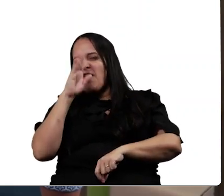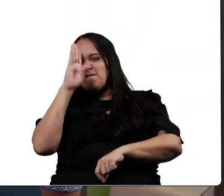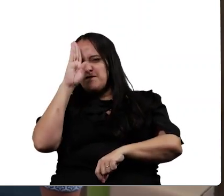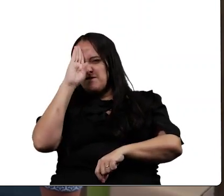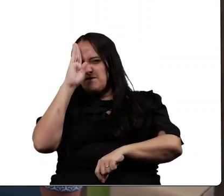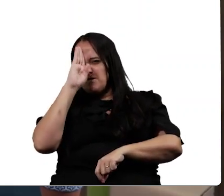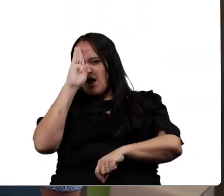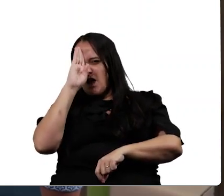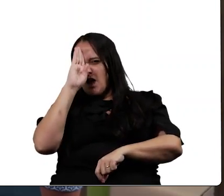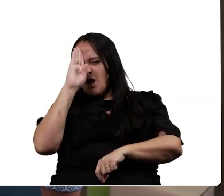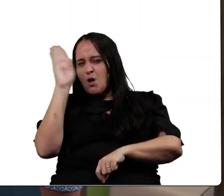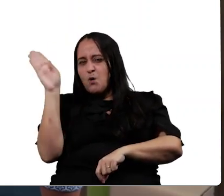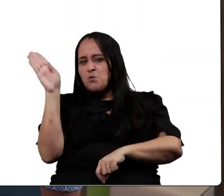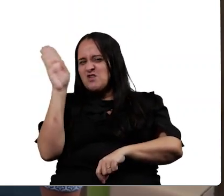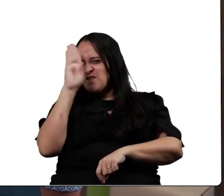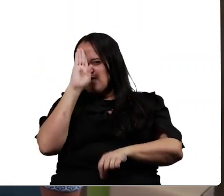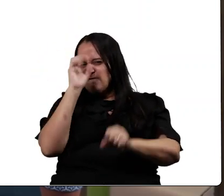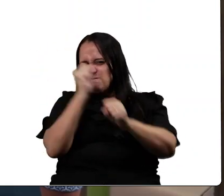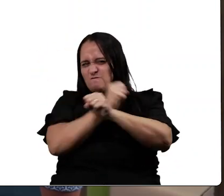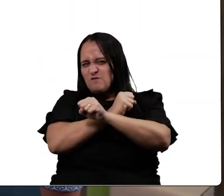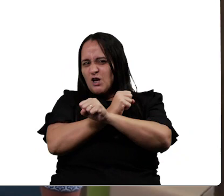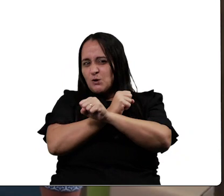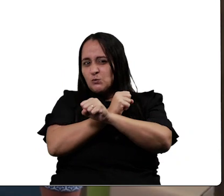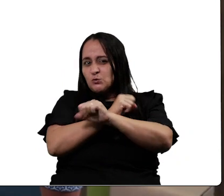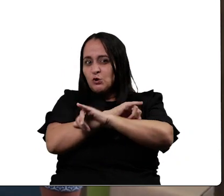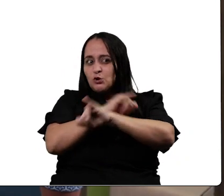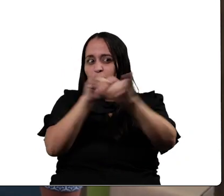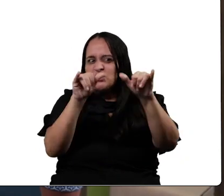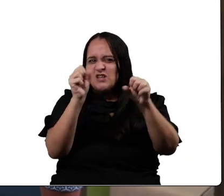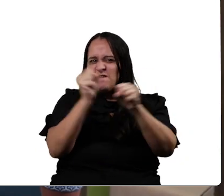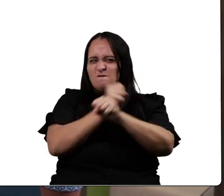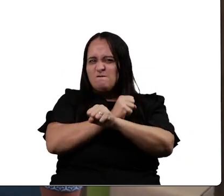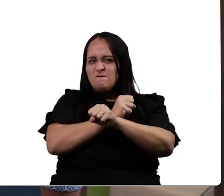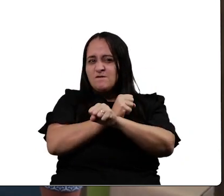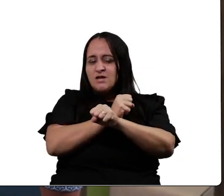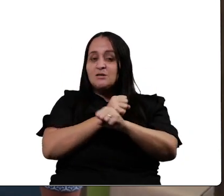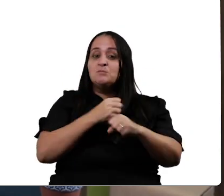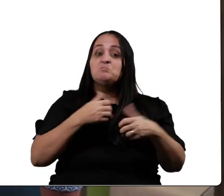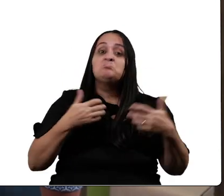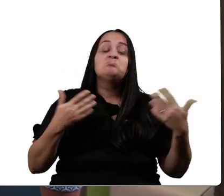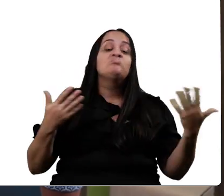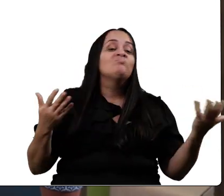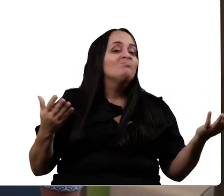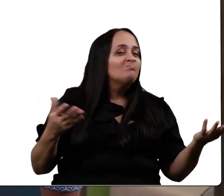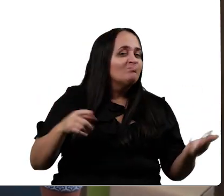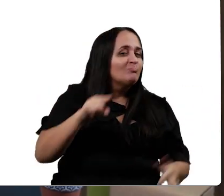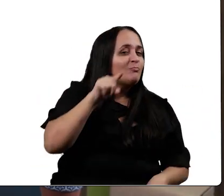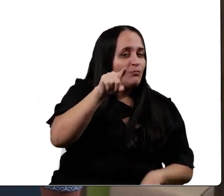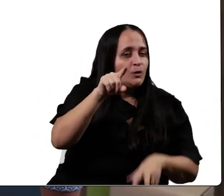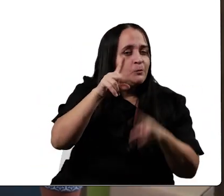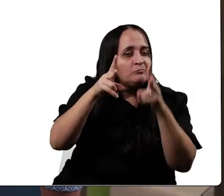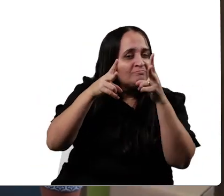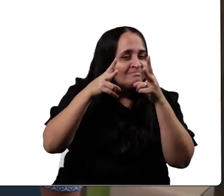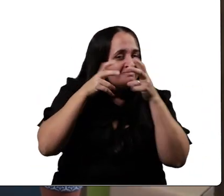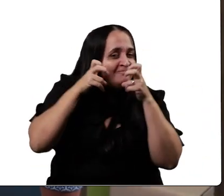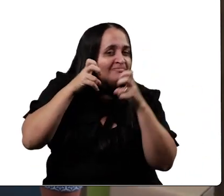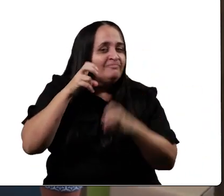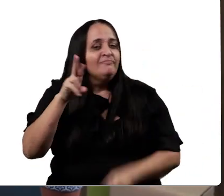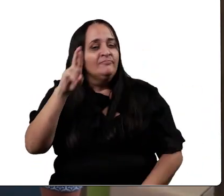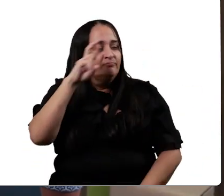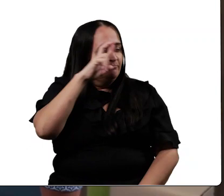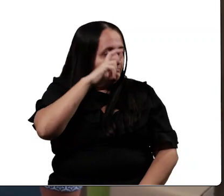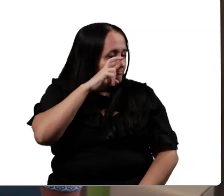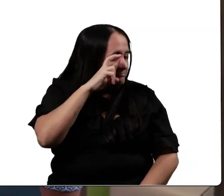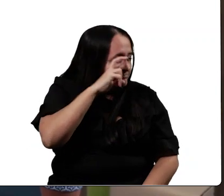tem o costume de chamar de fake news. E aí, será que você é um bom detetive? Você